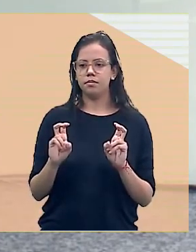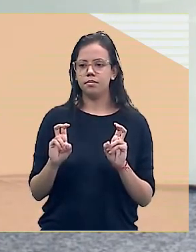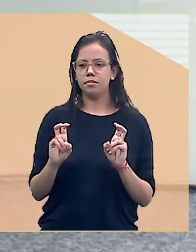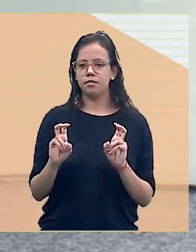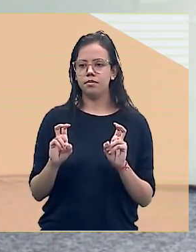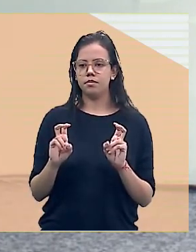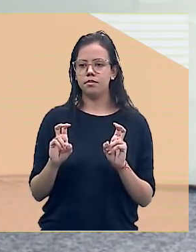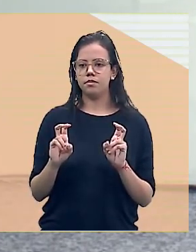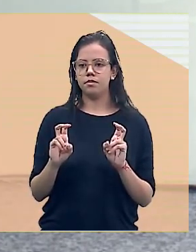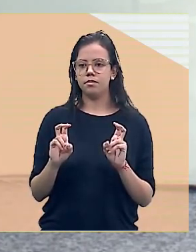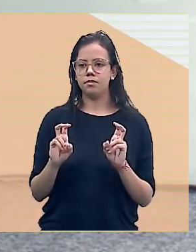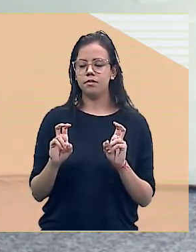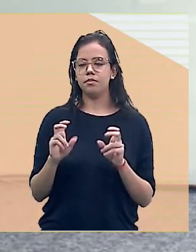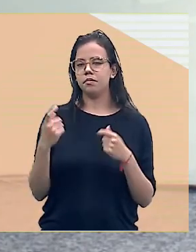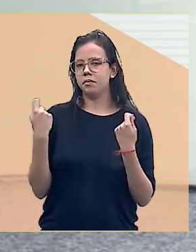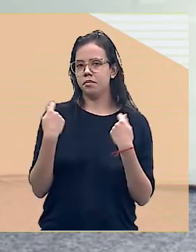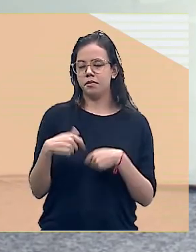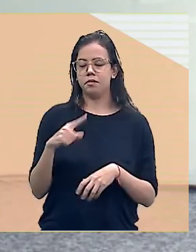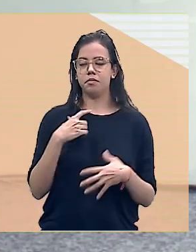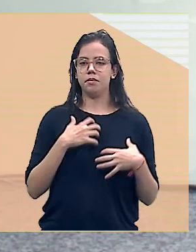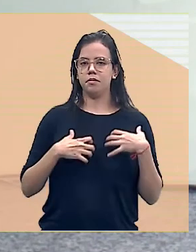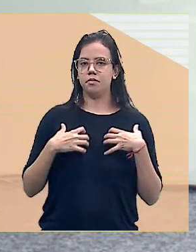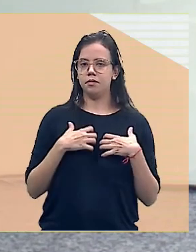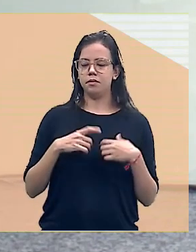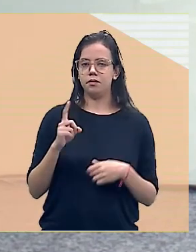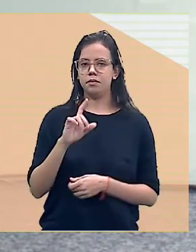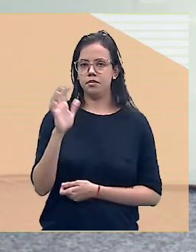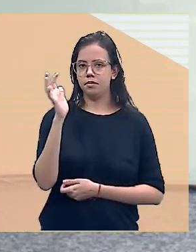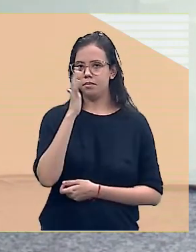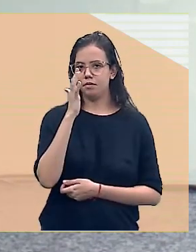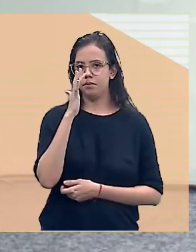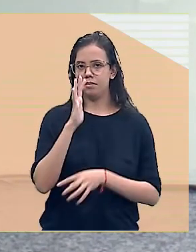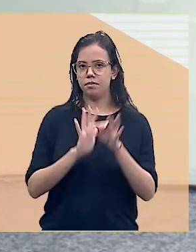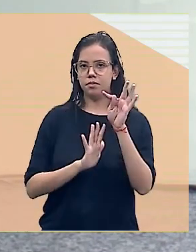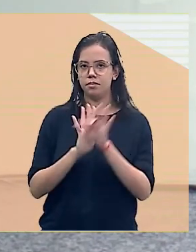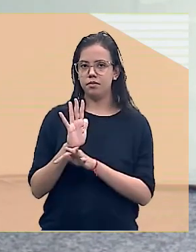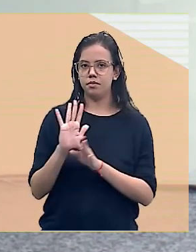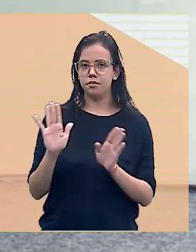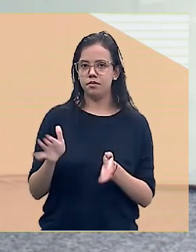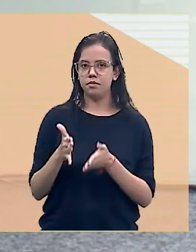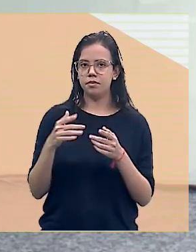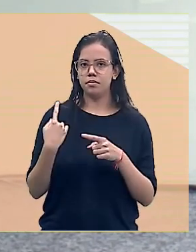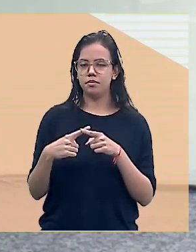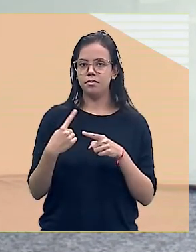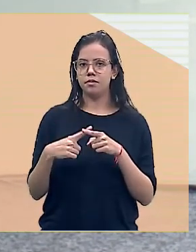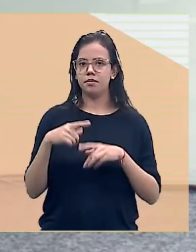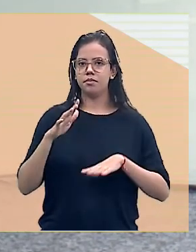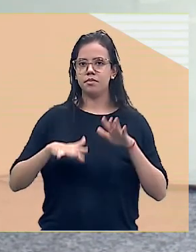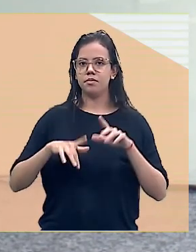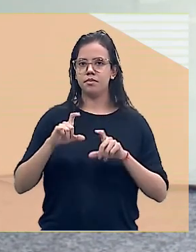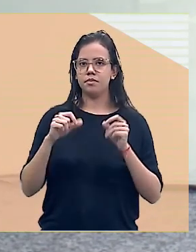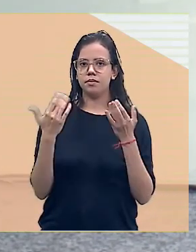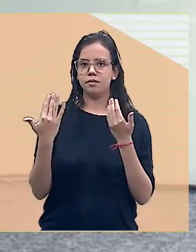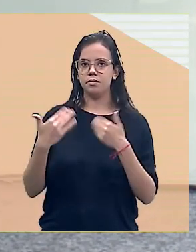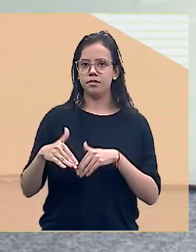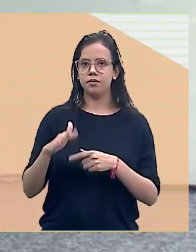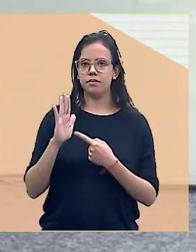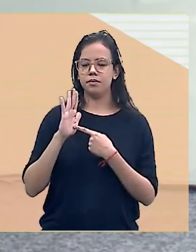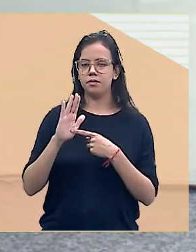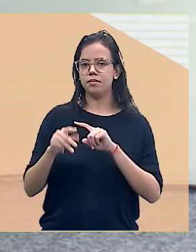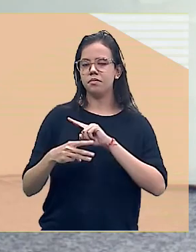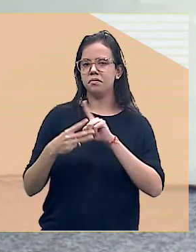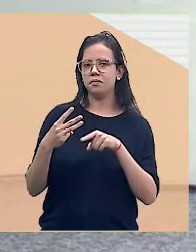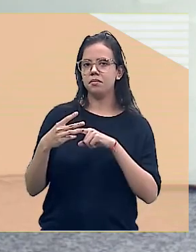tema cobrado não entra em desespero observa o textos motivadores Às vezes a prova trás